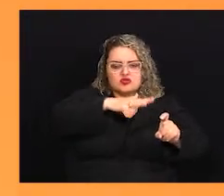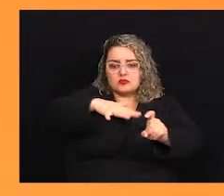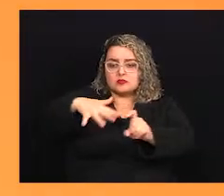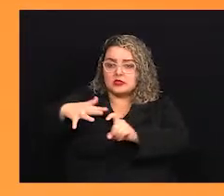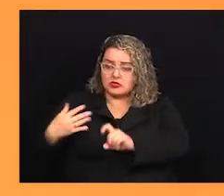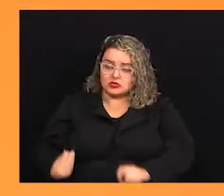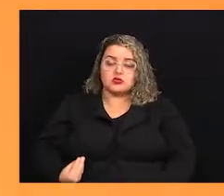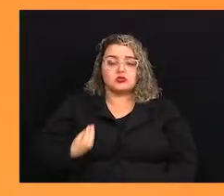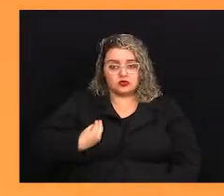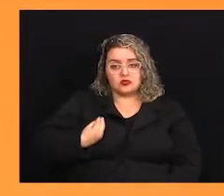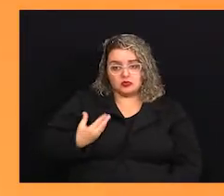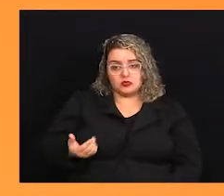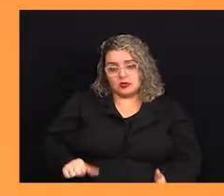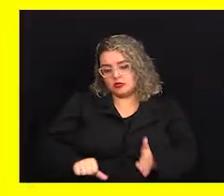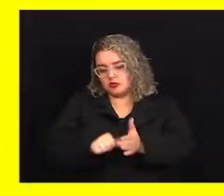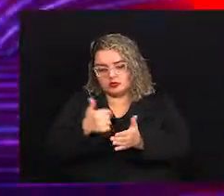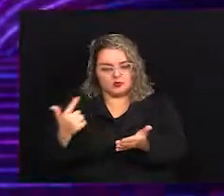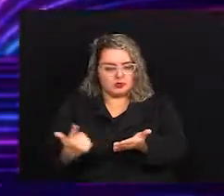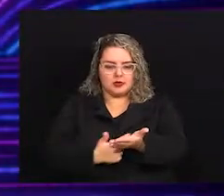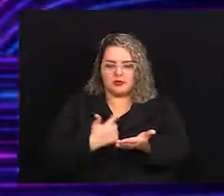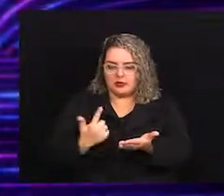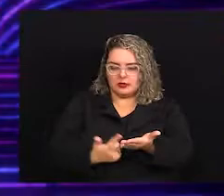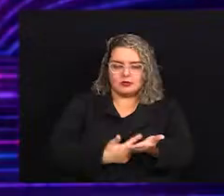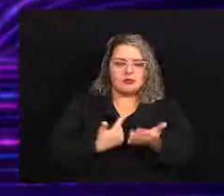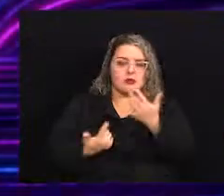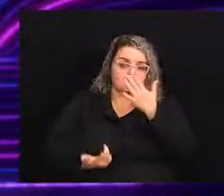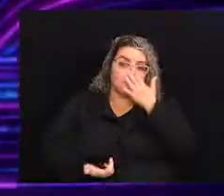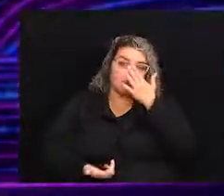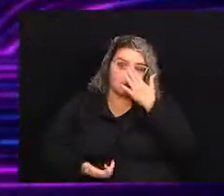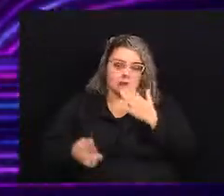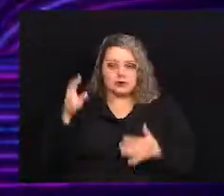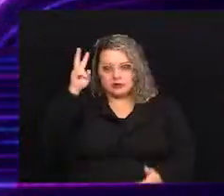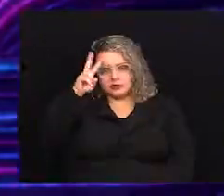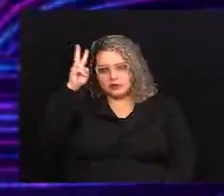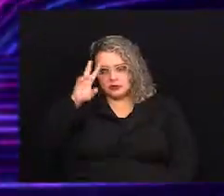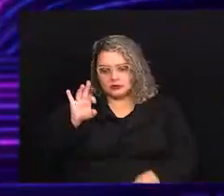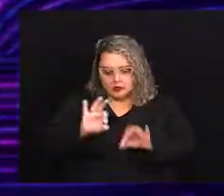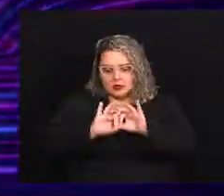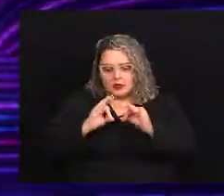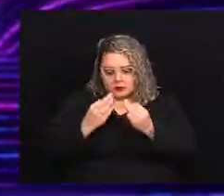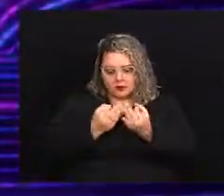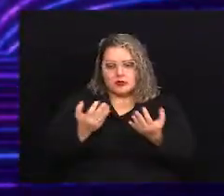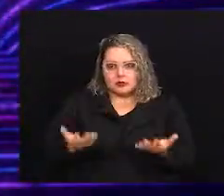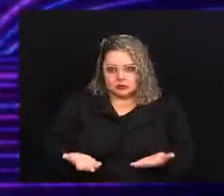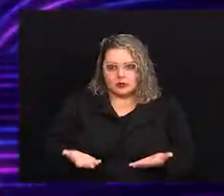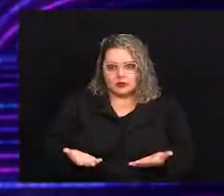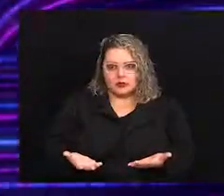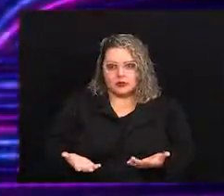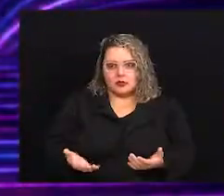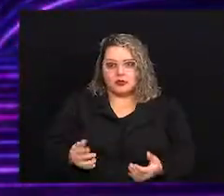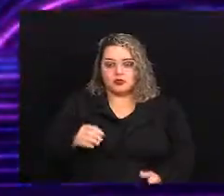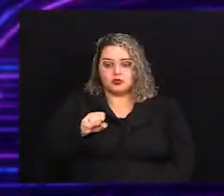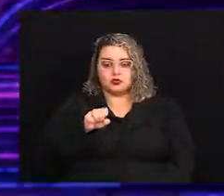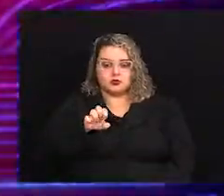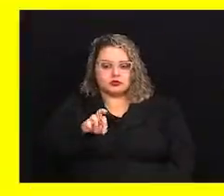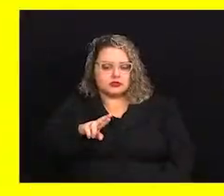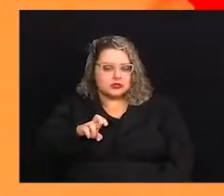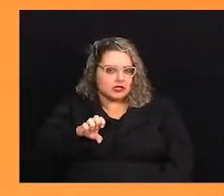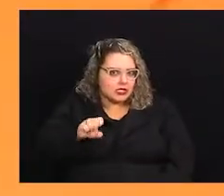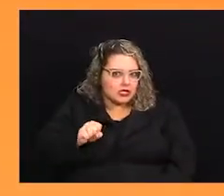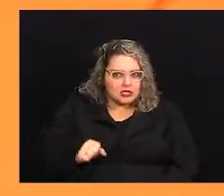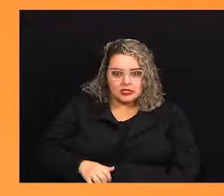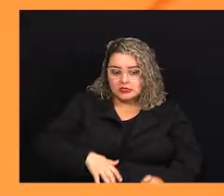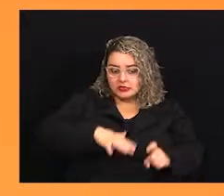e desde o primeiro livro que conta essa história dessa família, os seres mitológicos,